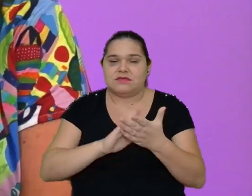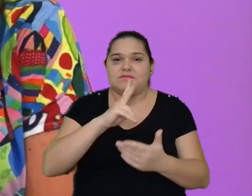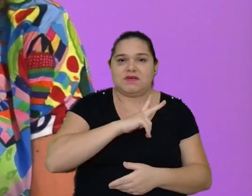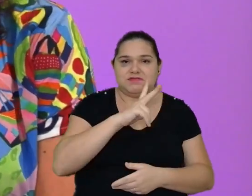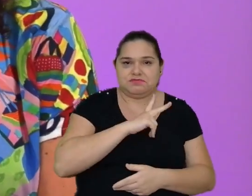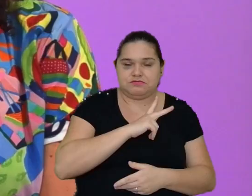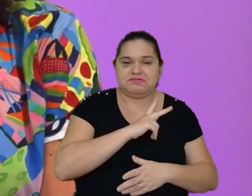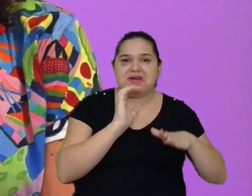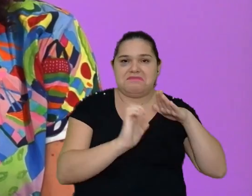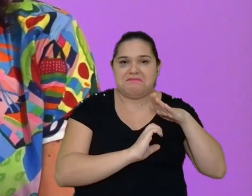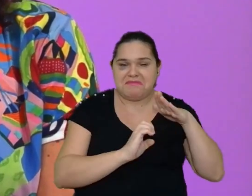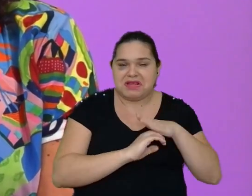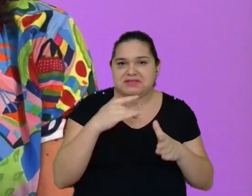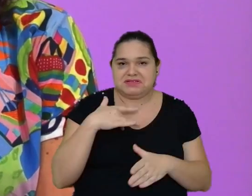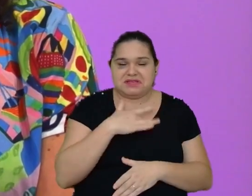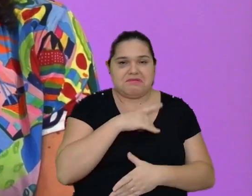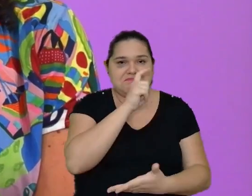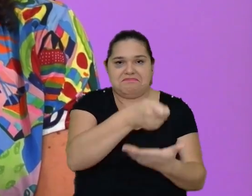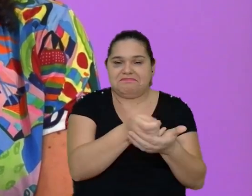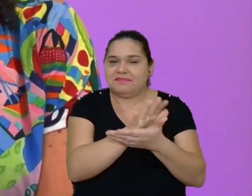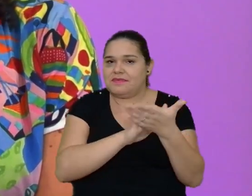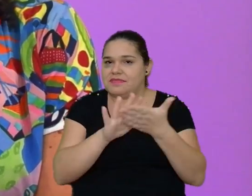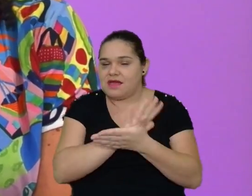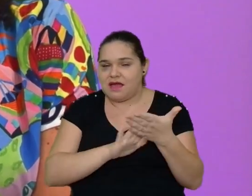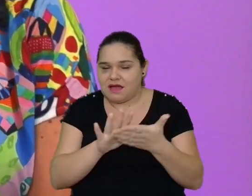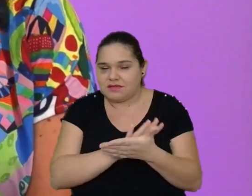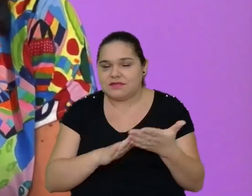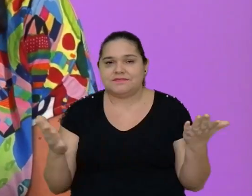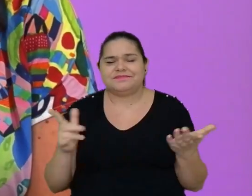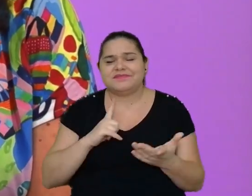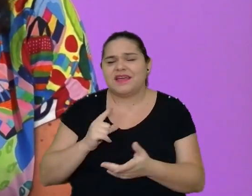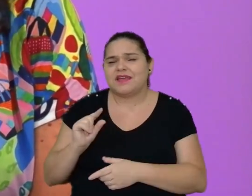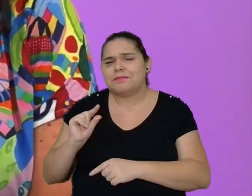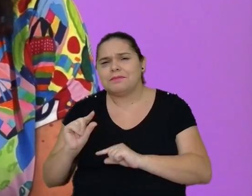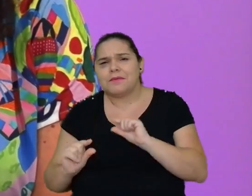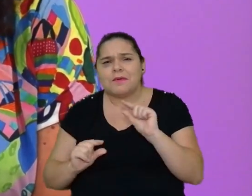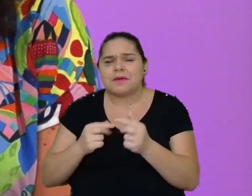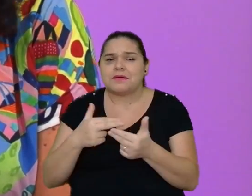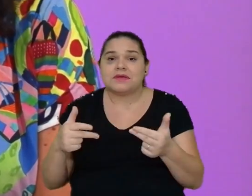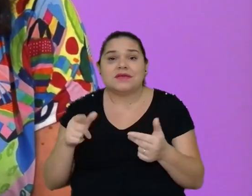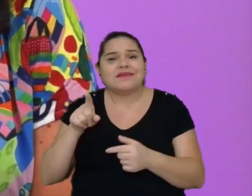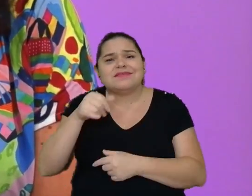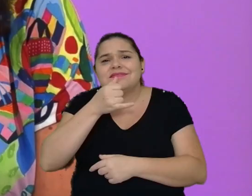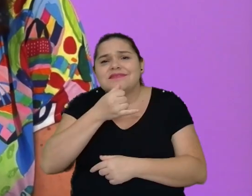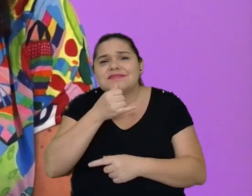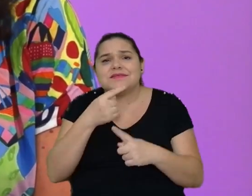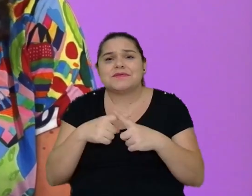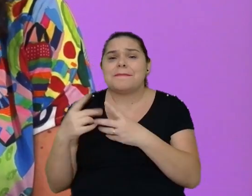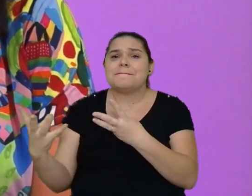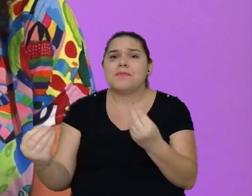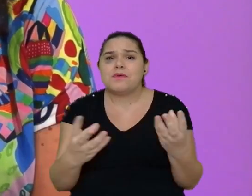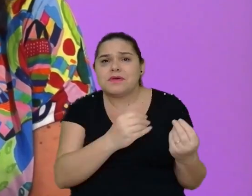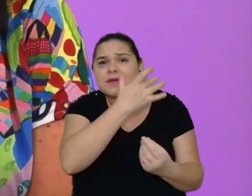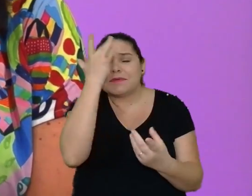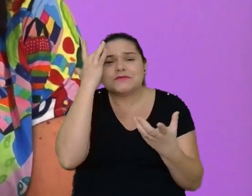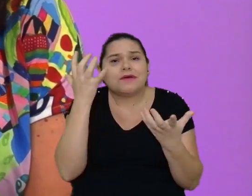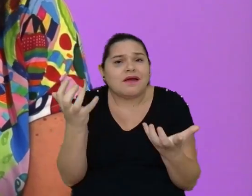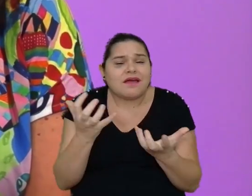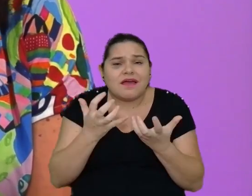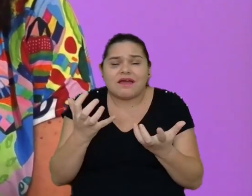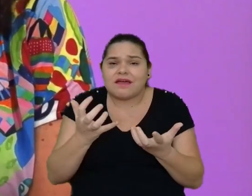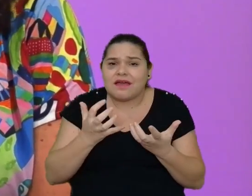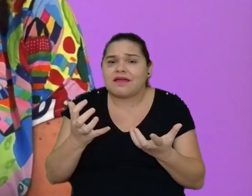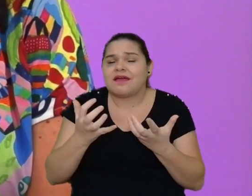que a gente tem há bastante tempo. E é triste porque você tem muita gente precisando, né? Então,